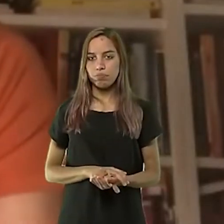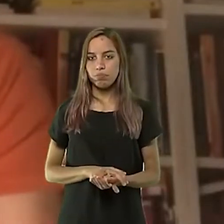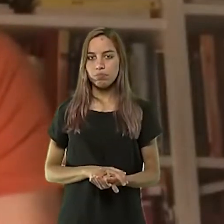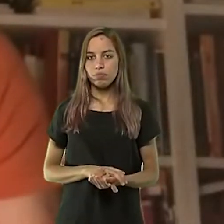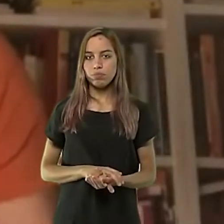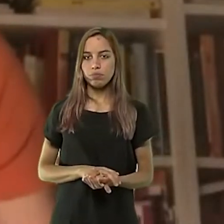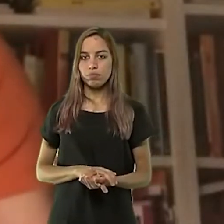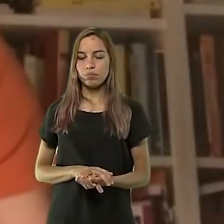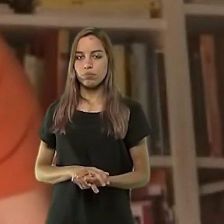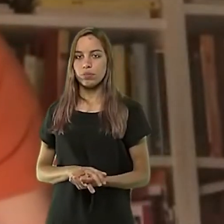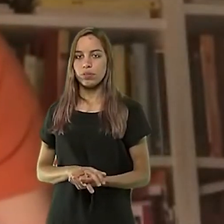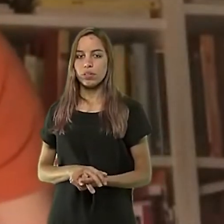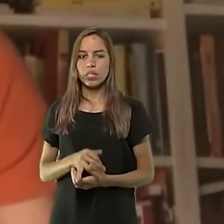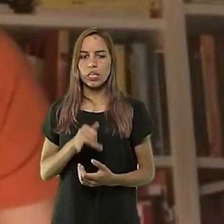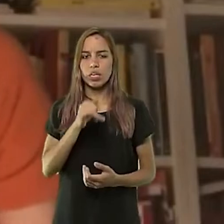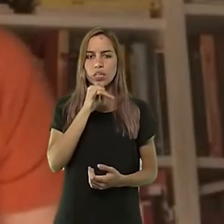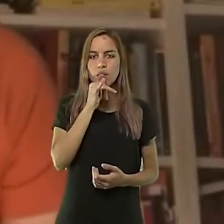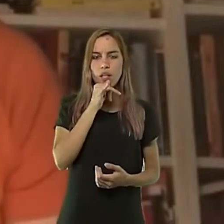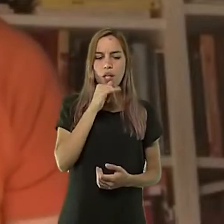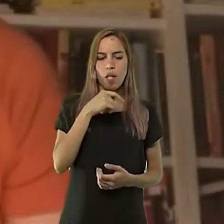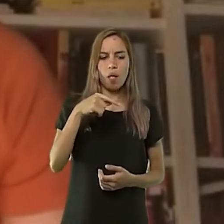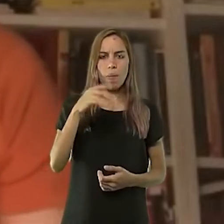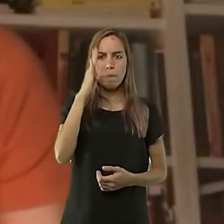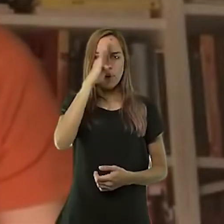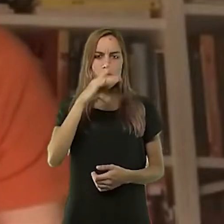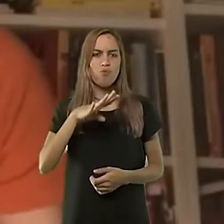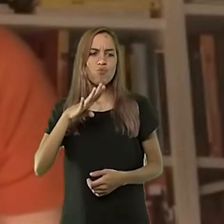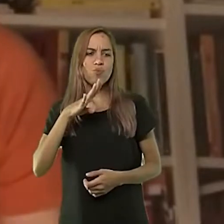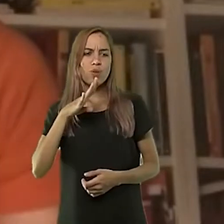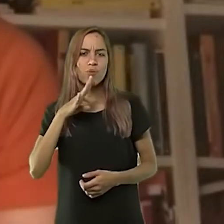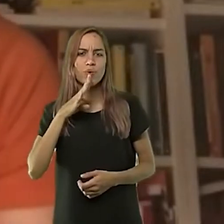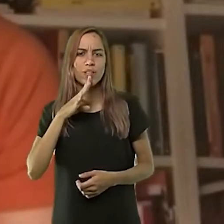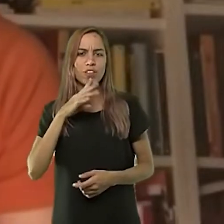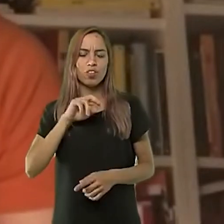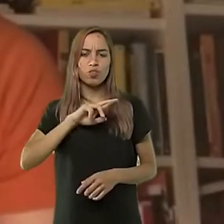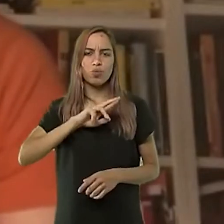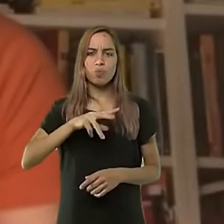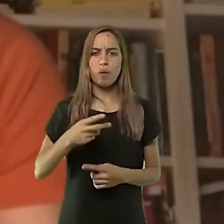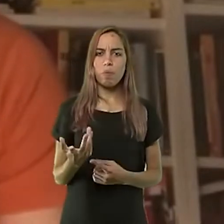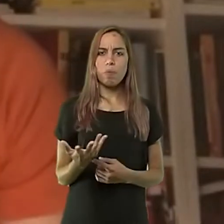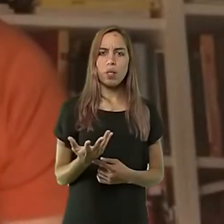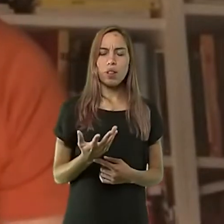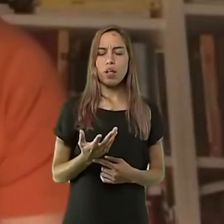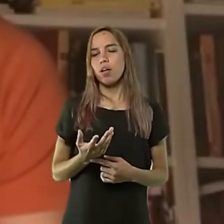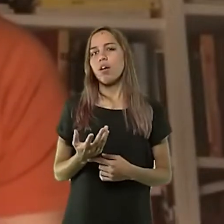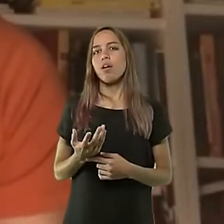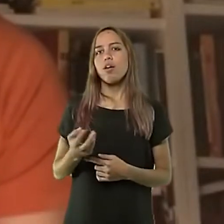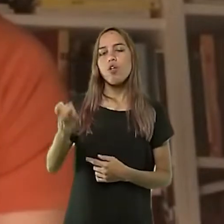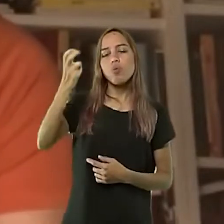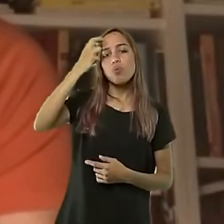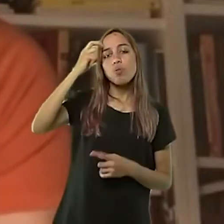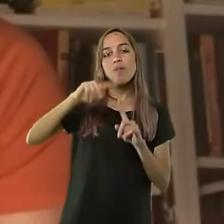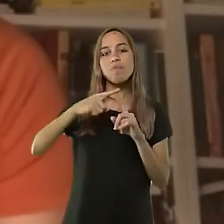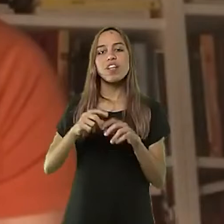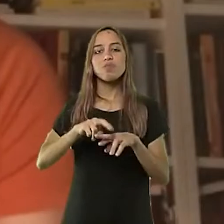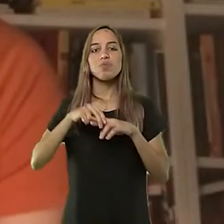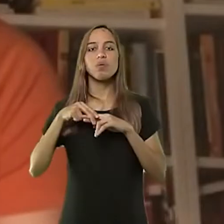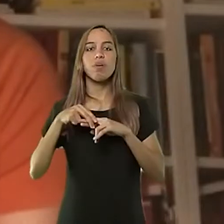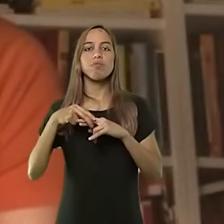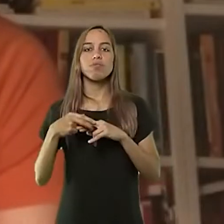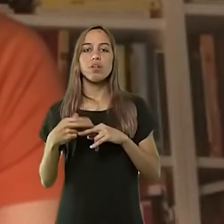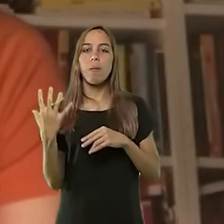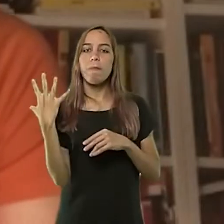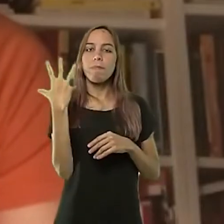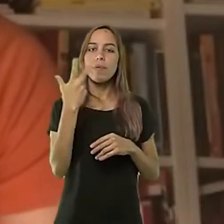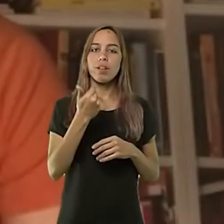as praias com mais sucesso portuguesas, e o que aconteceu nos anos 80, 90 foi